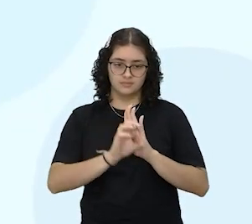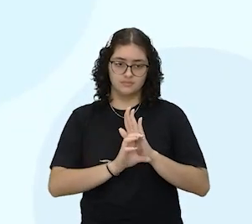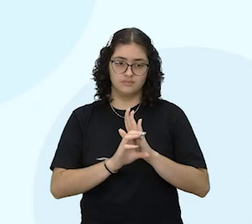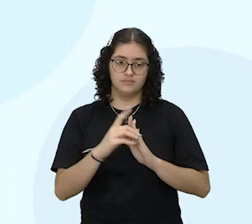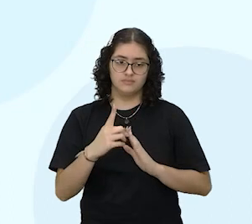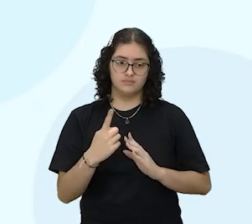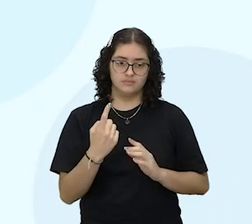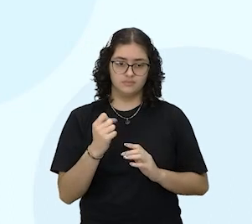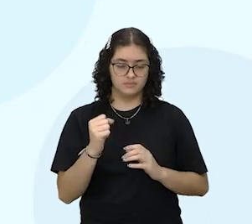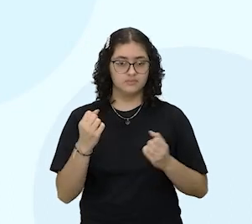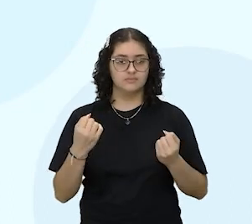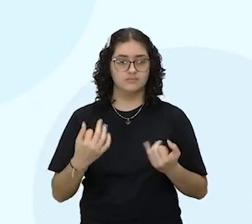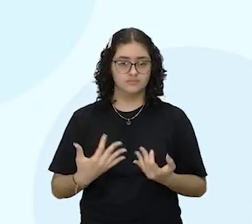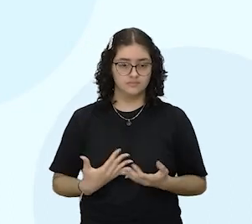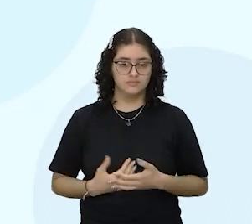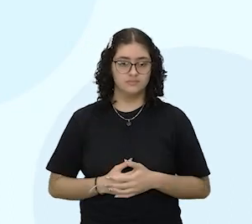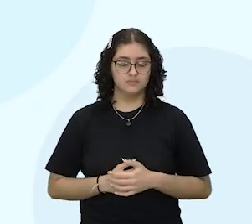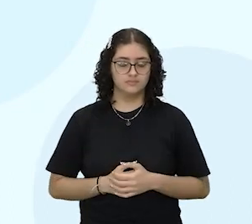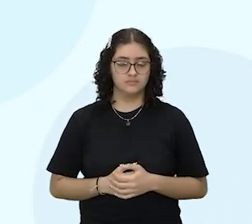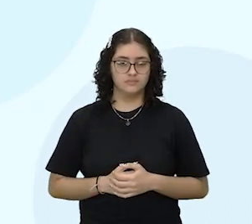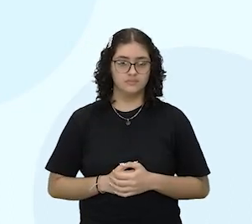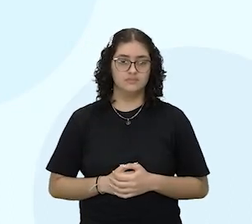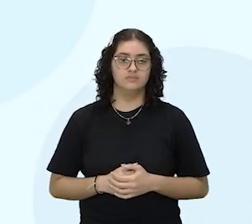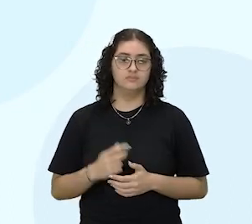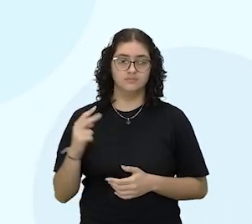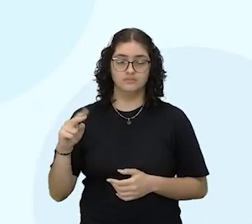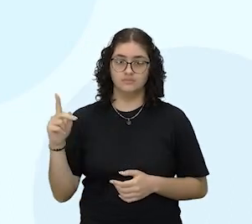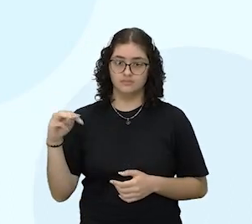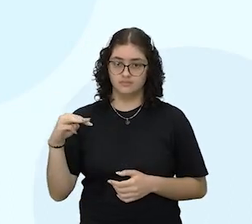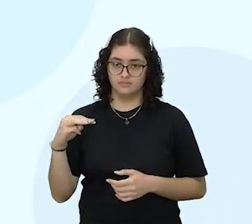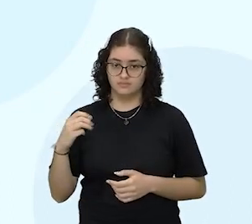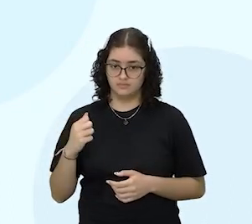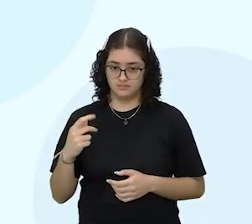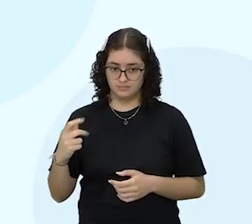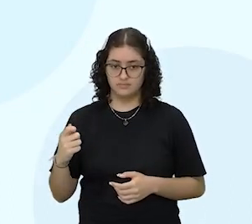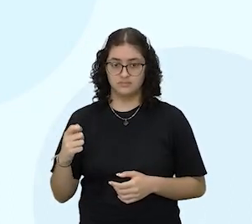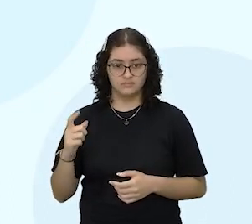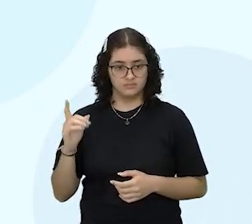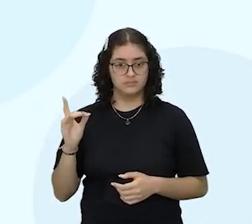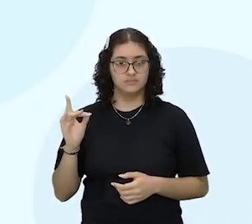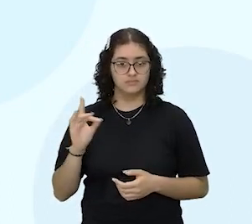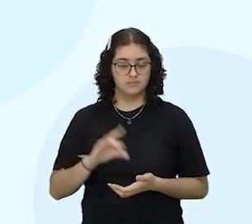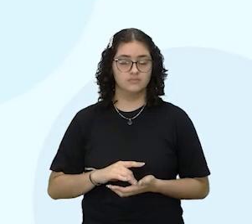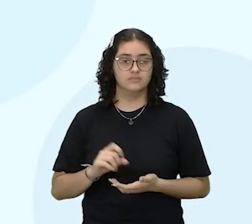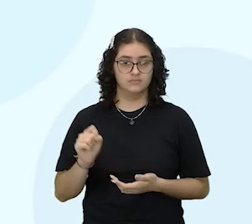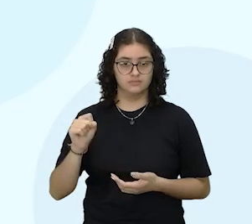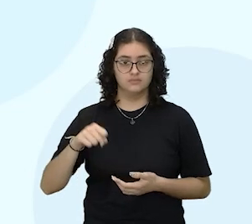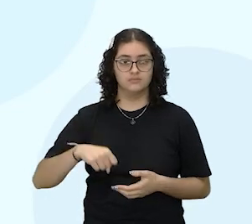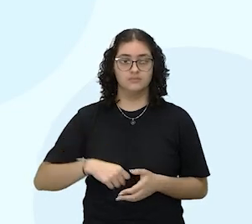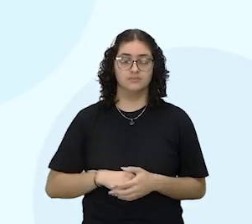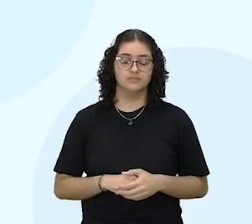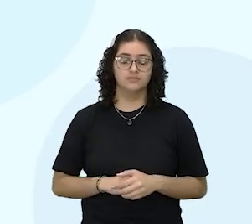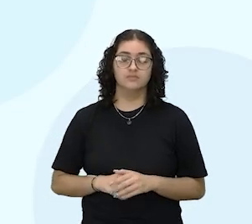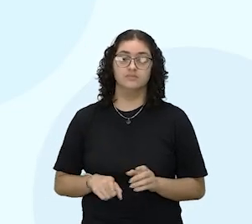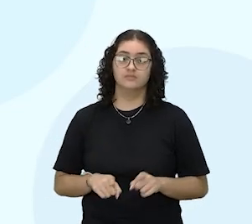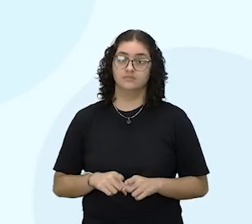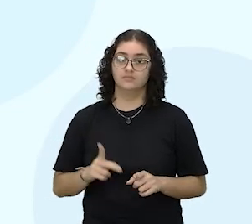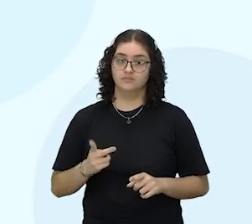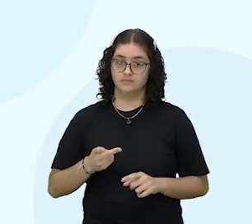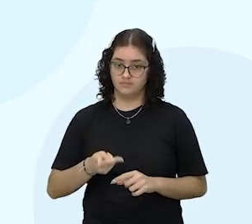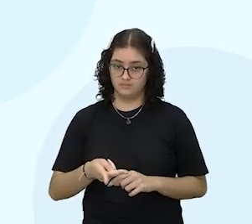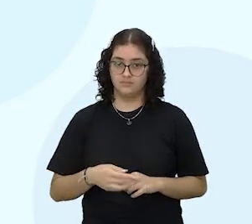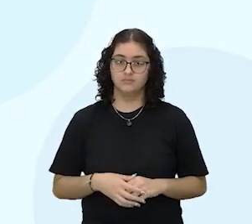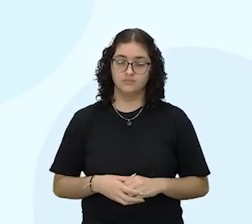já dizia isso, e a gente pode, olhando esse mapa agora, comprovar que ele sim tem razão e ainda continua tendo